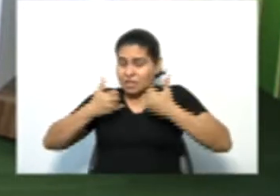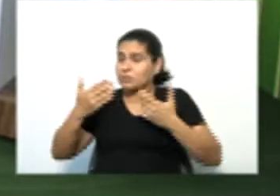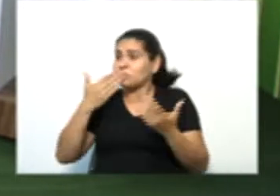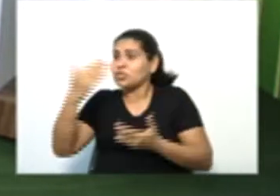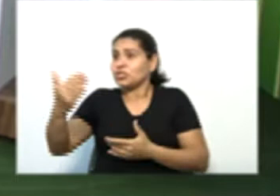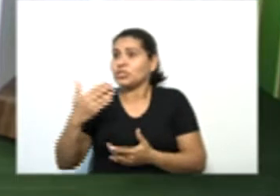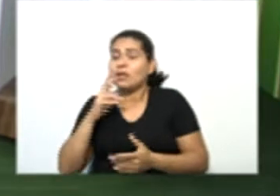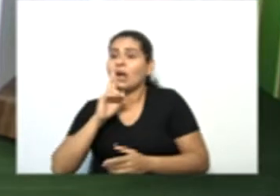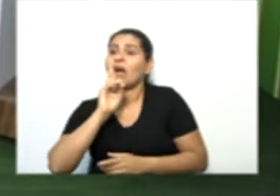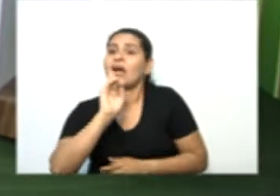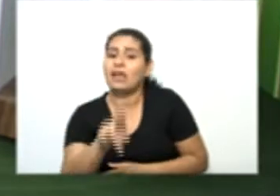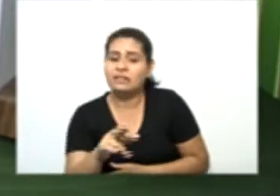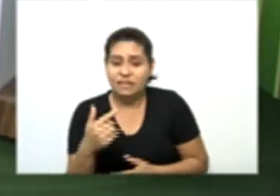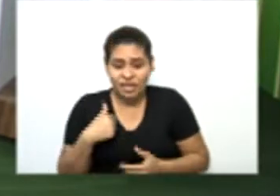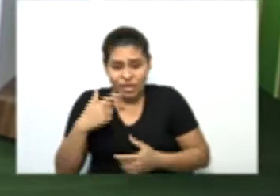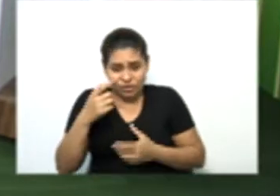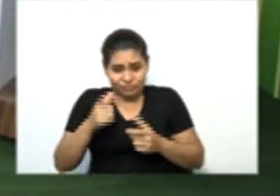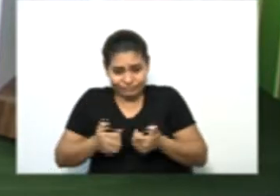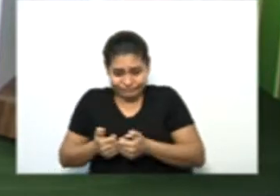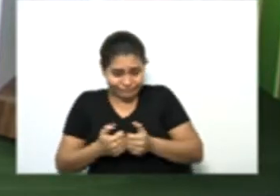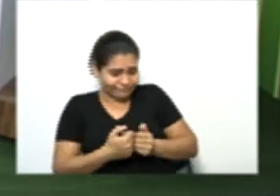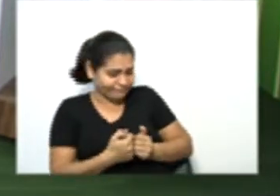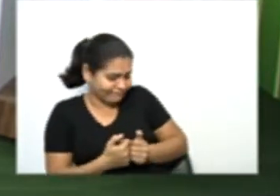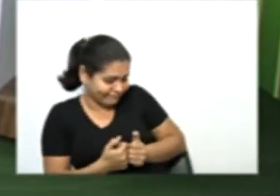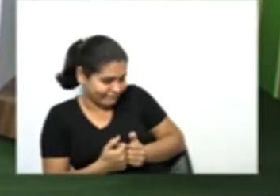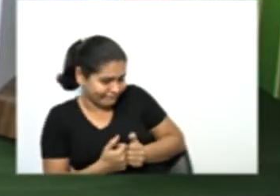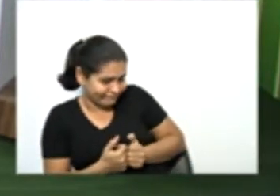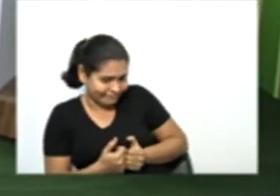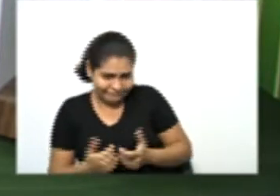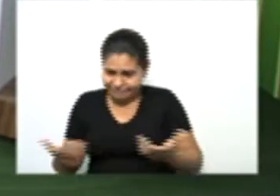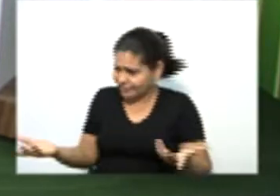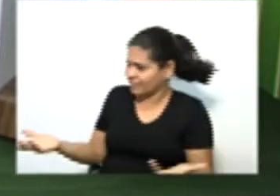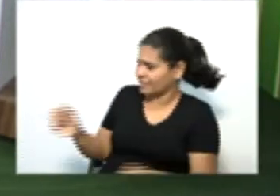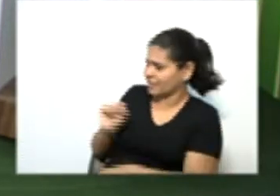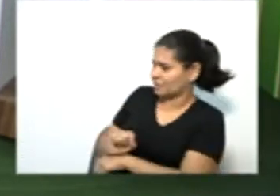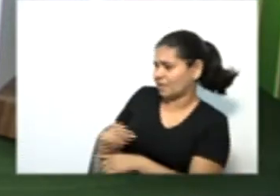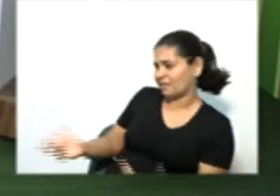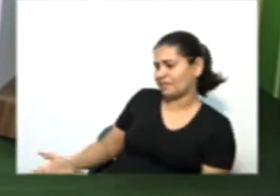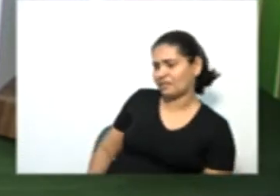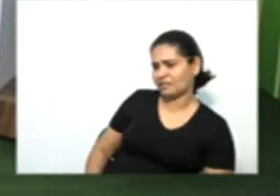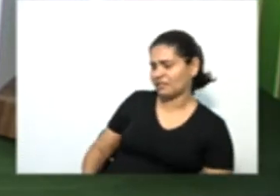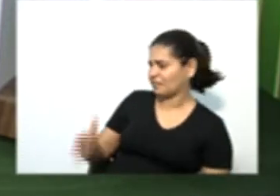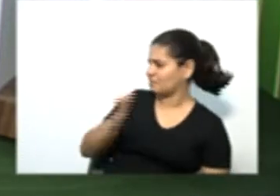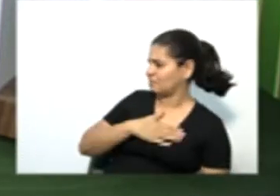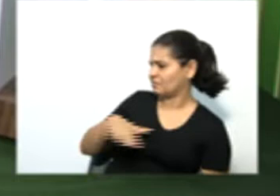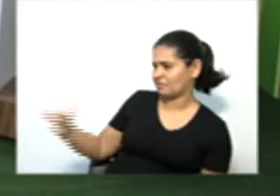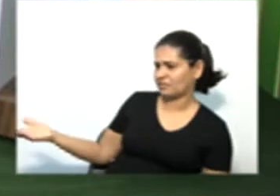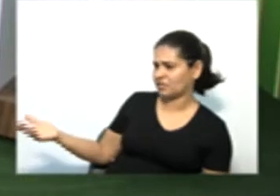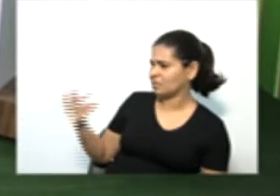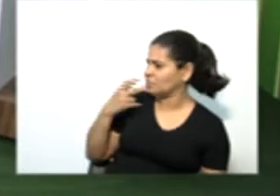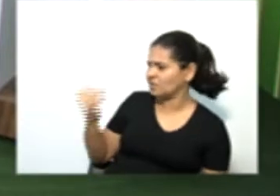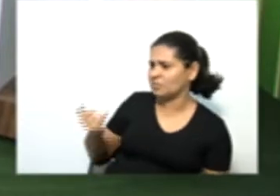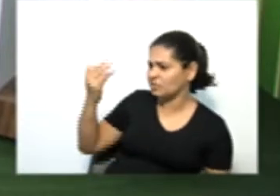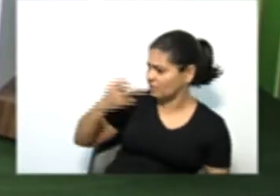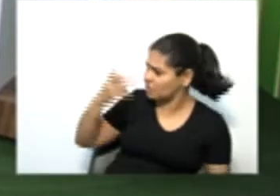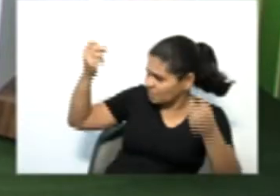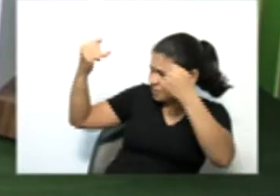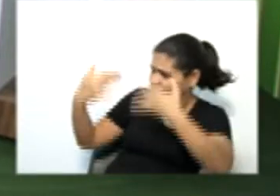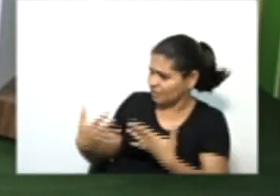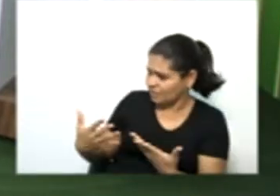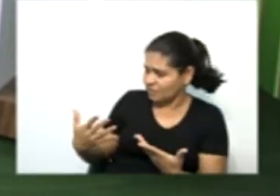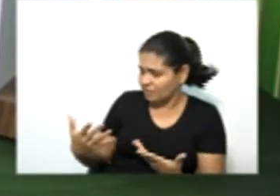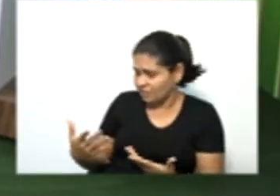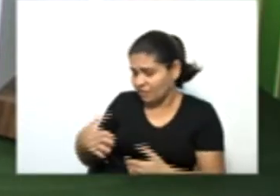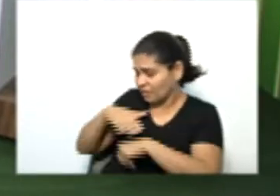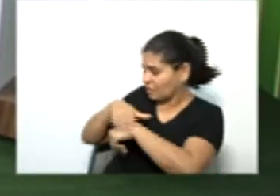feedback meu e eu aqui. Qual que seria a sua percepção quanto a isso? Eu não ia gostar. Nossa, não está dando nem importância para o que Nem eu estou falando. importância. Aí